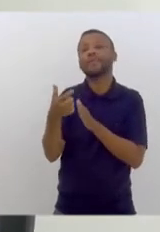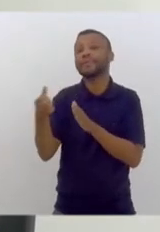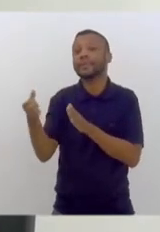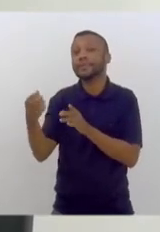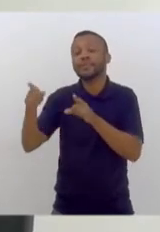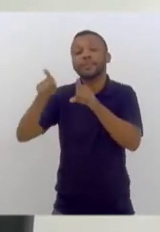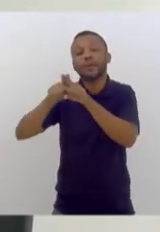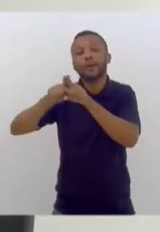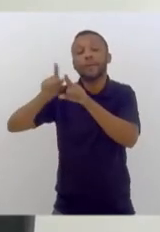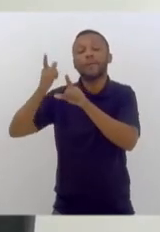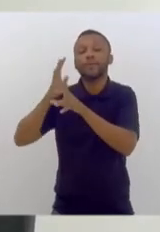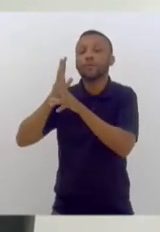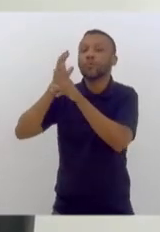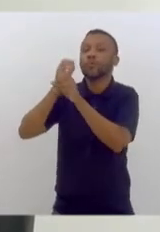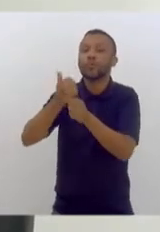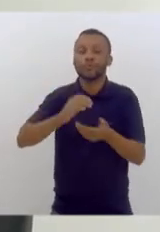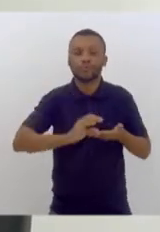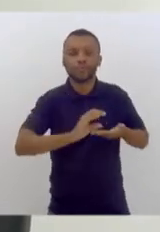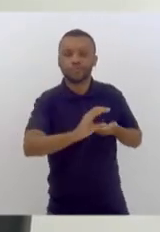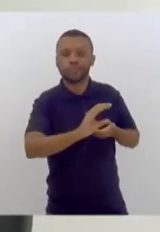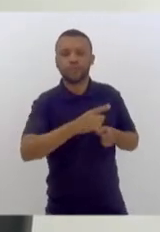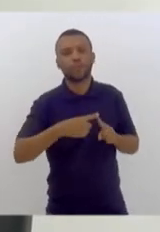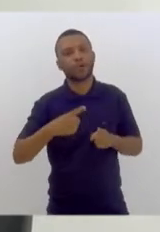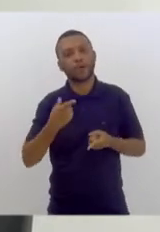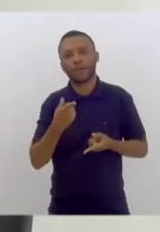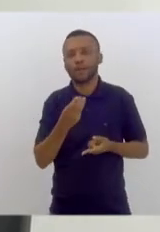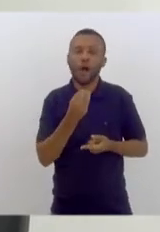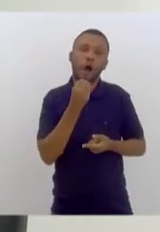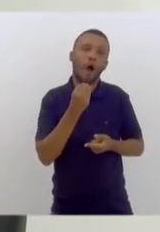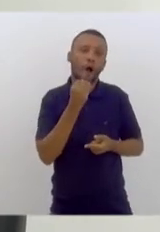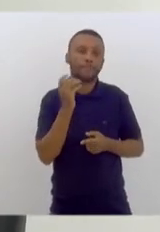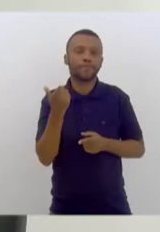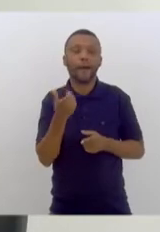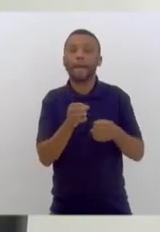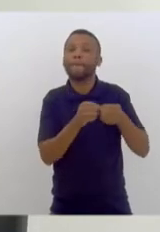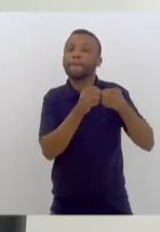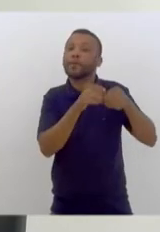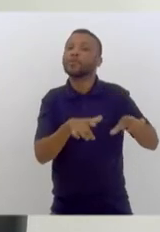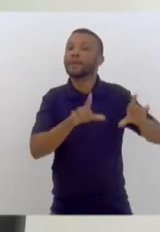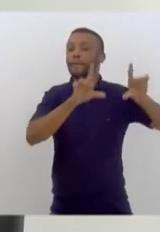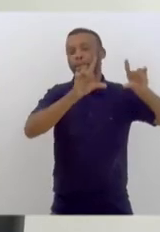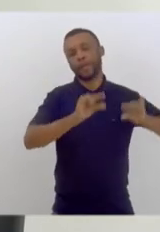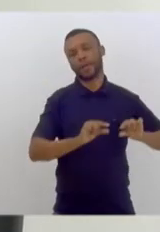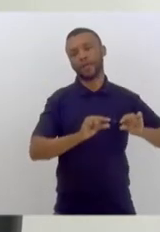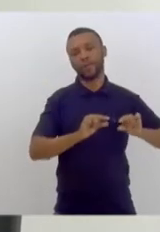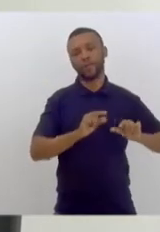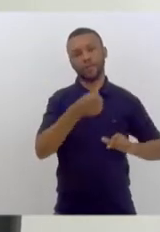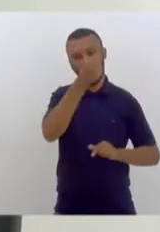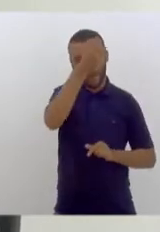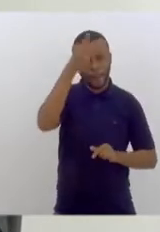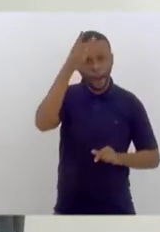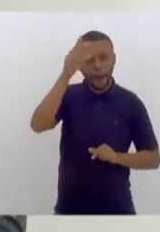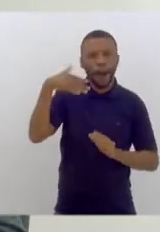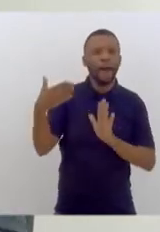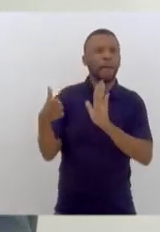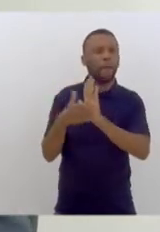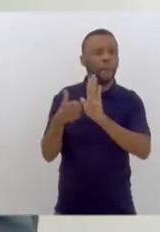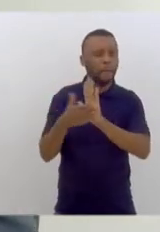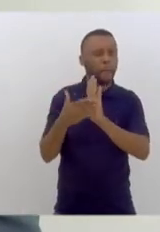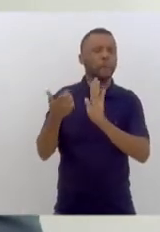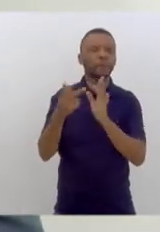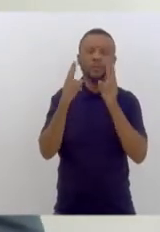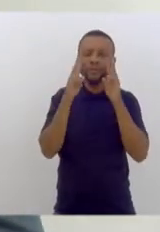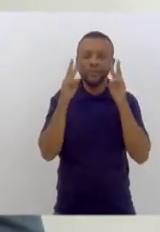ressarcimento, porque isso, obviamente, traria um impacto menor aos municípios. Então, queria só fazer essa proposta que fosse levada